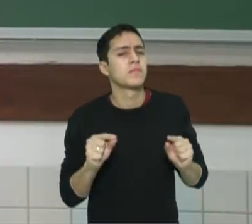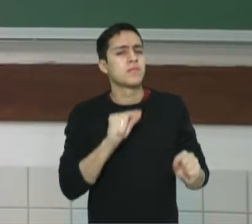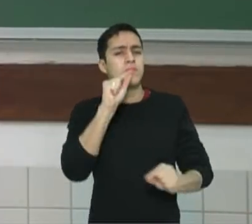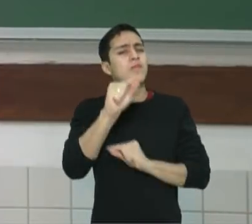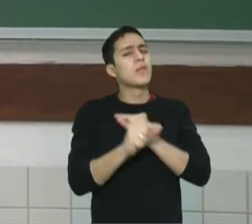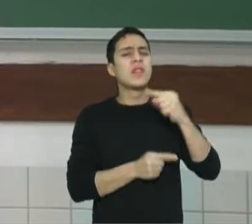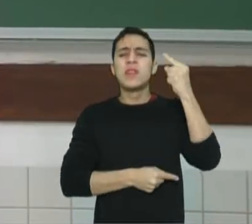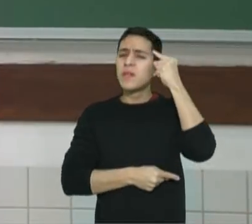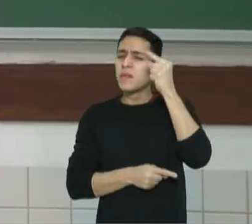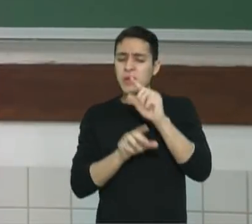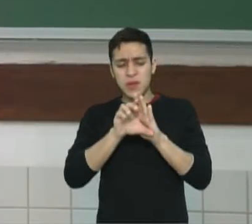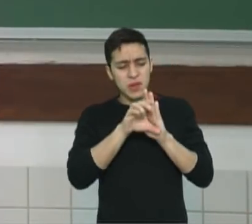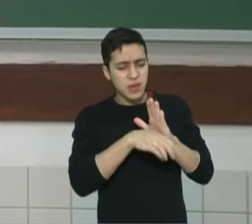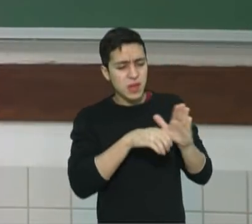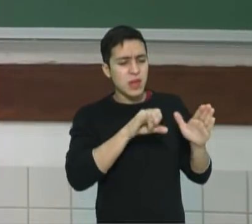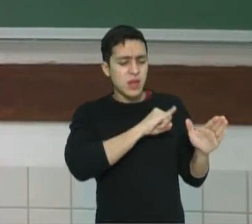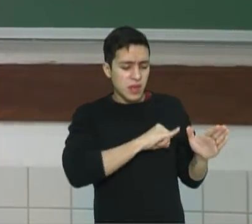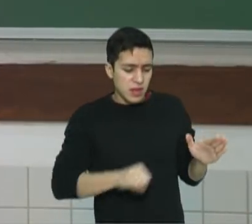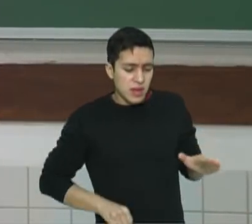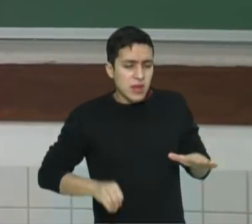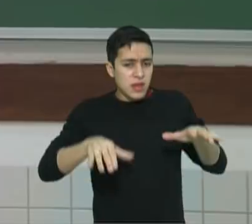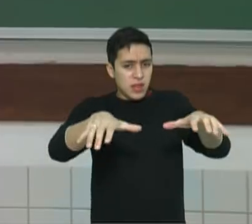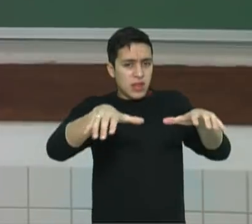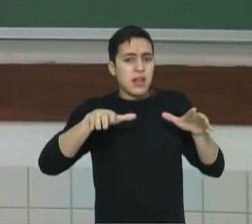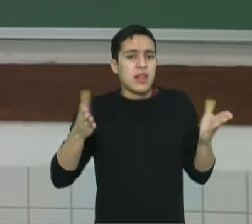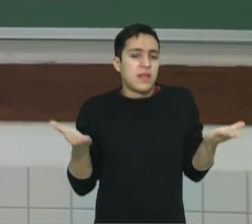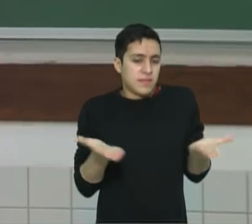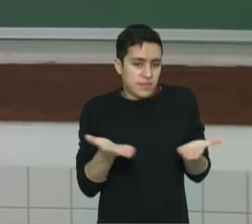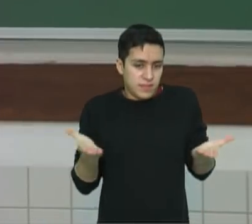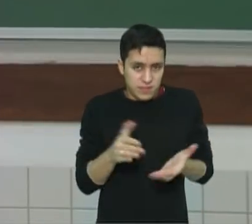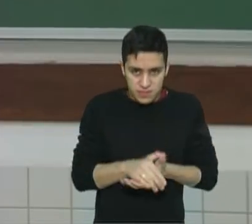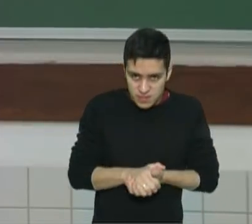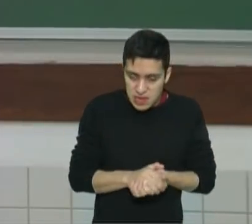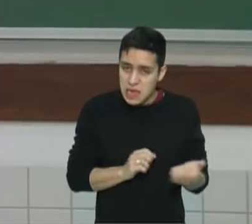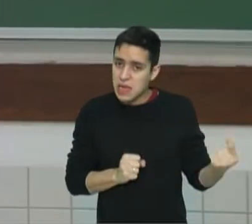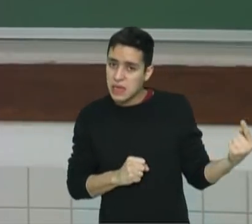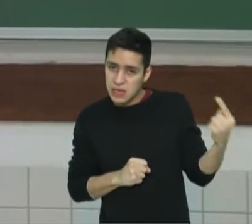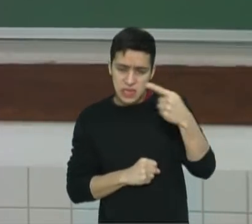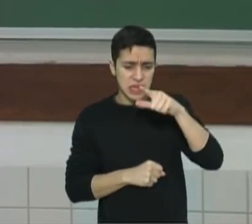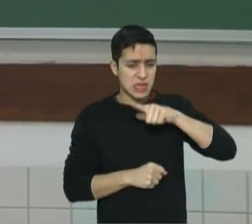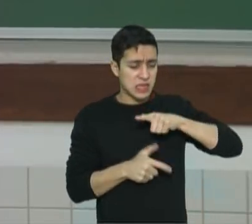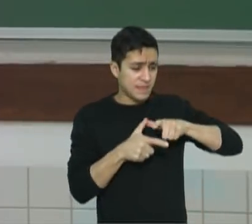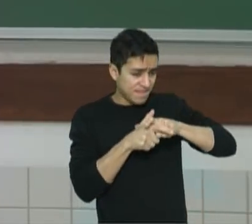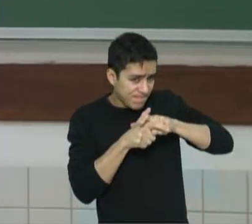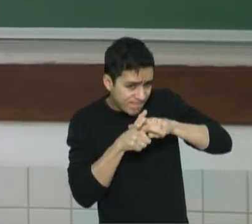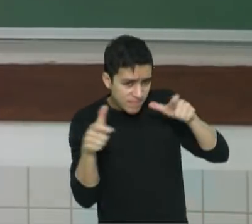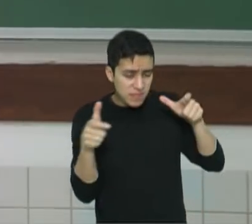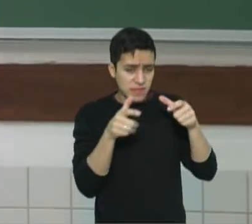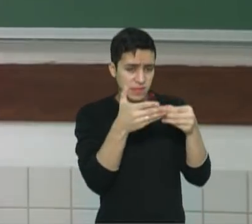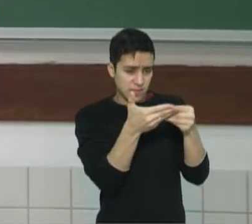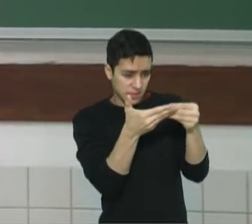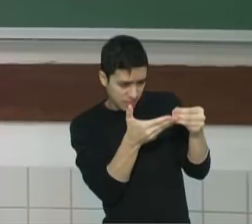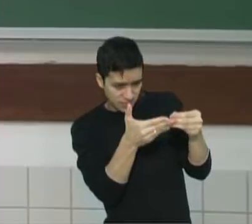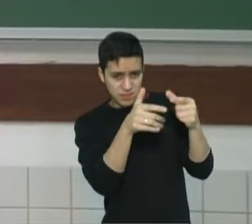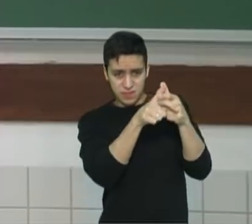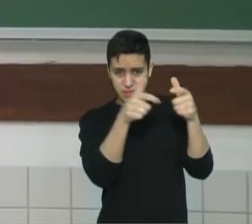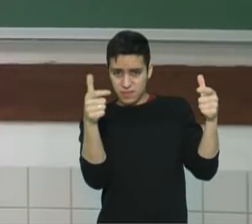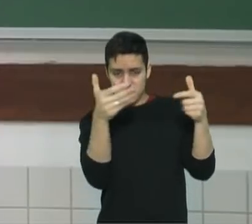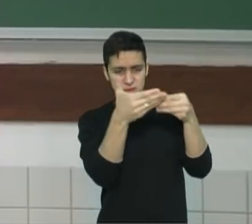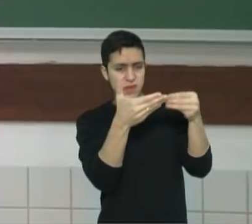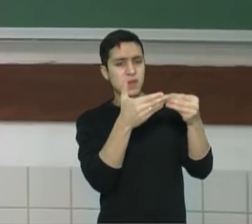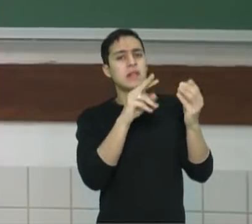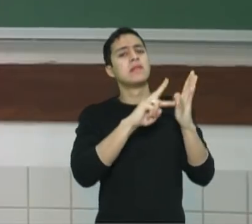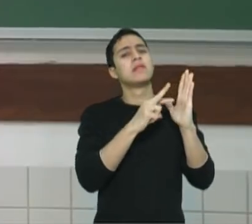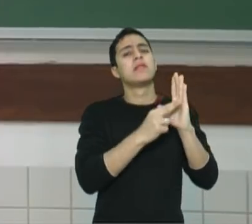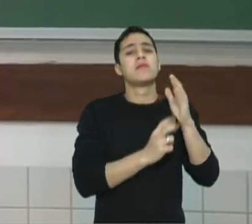uma noção imperialista mais atual? Então nós vamos ter uma expansão estatal. Essa expansão estatal é uma